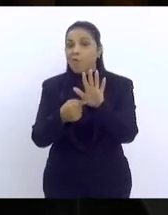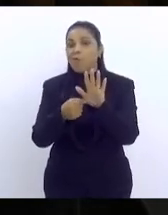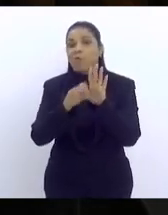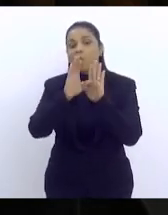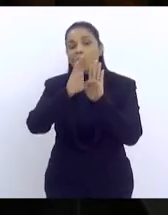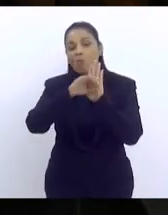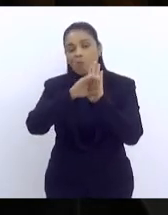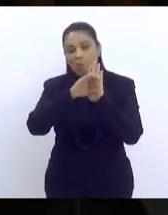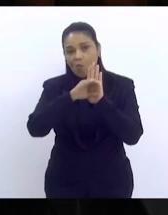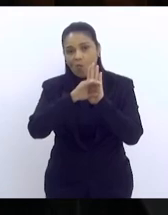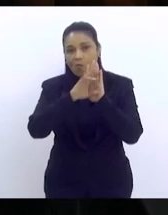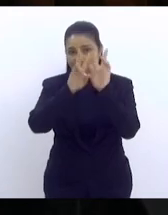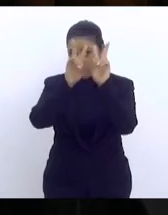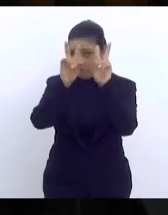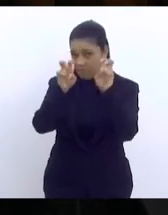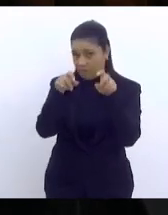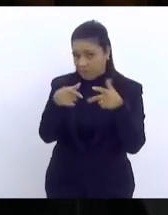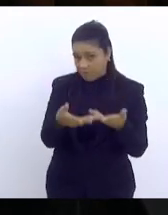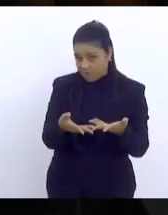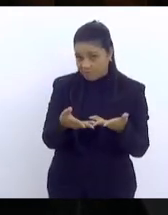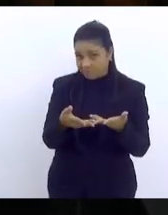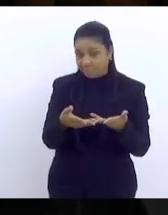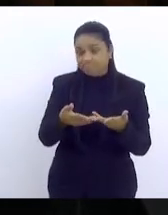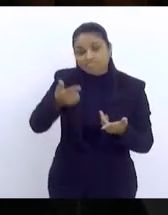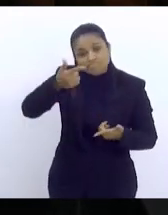volta a dizer